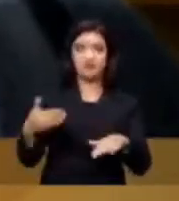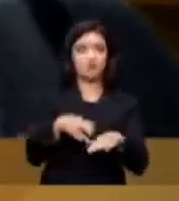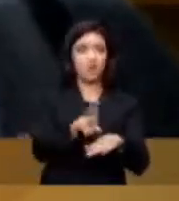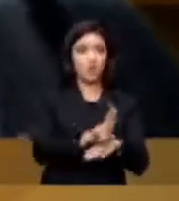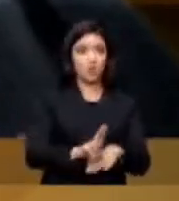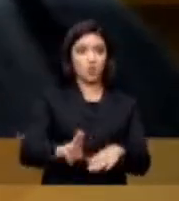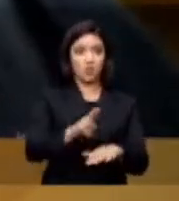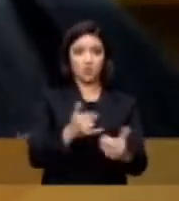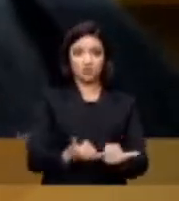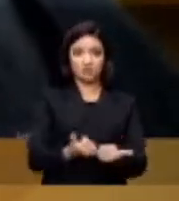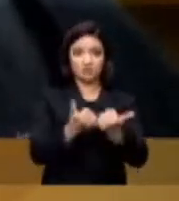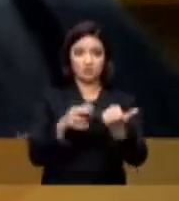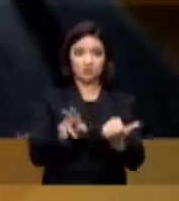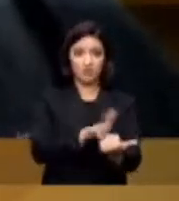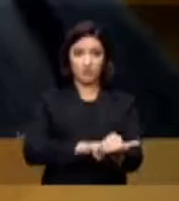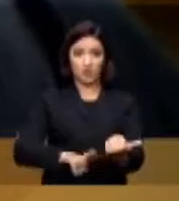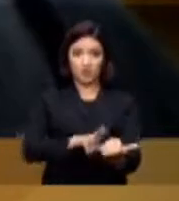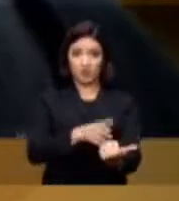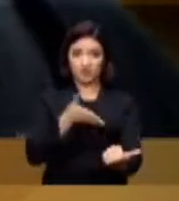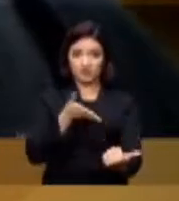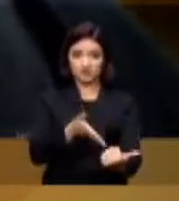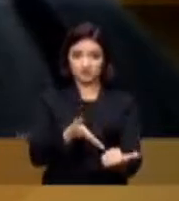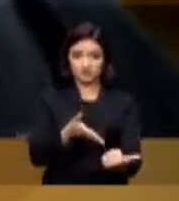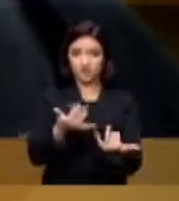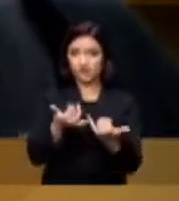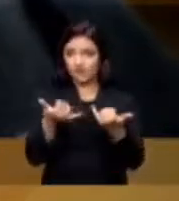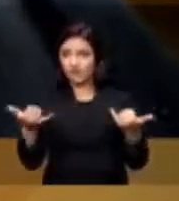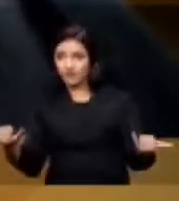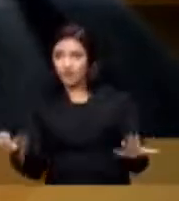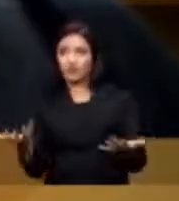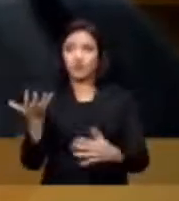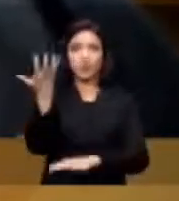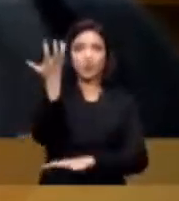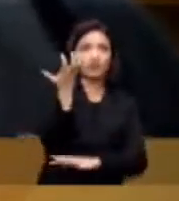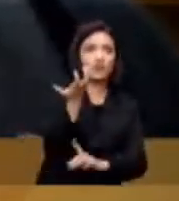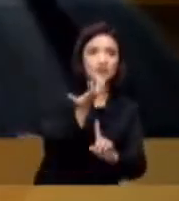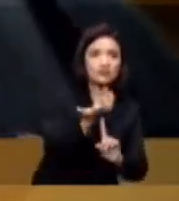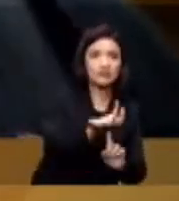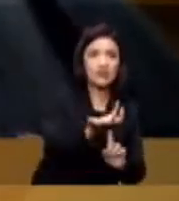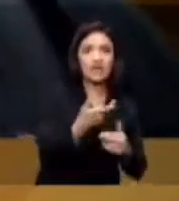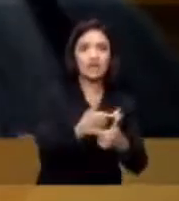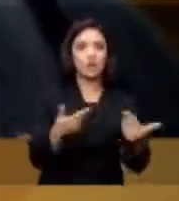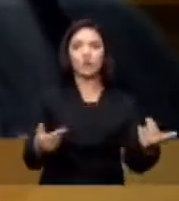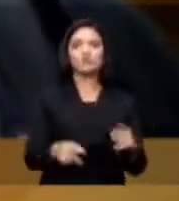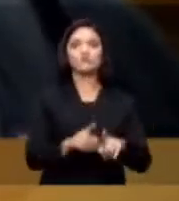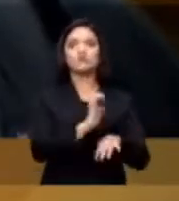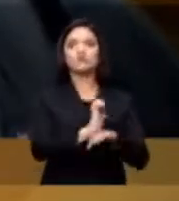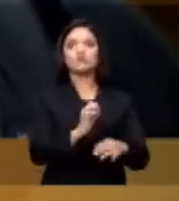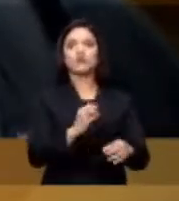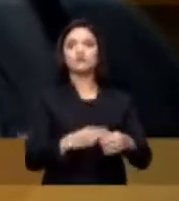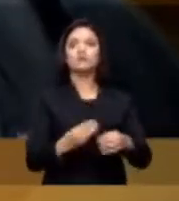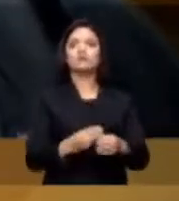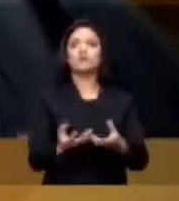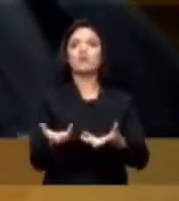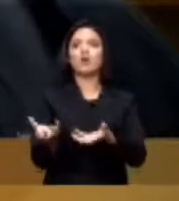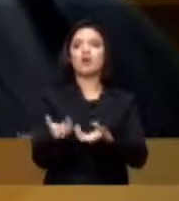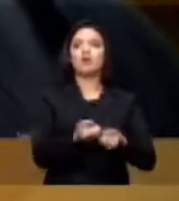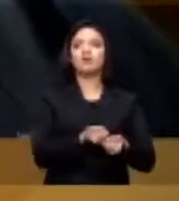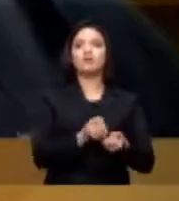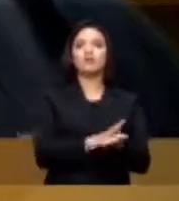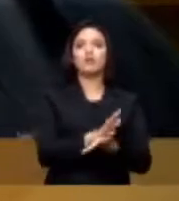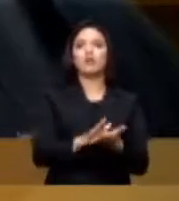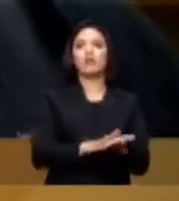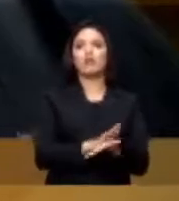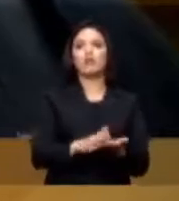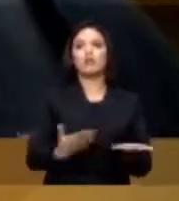ou tecnologias melhores por essas áreas, sem receber qualquer tipo de compensação